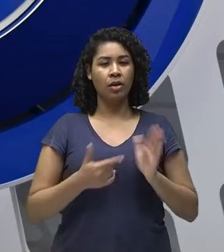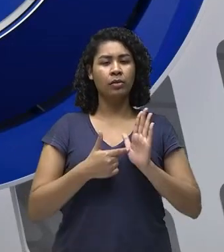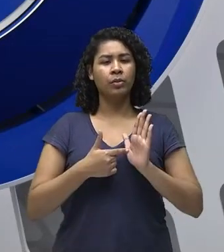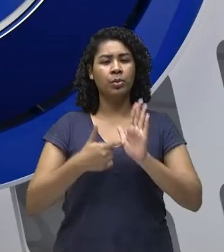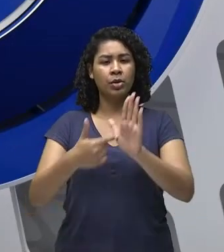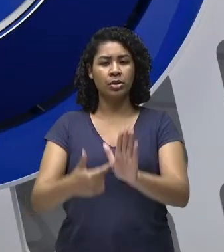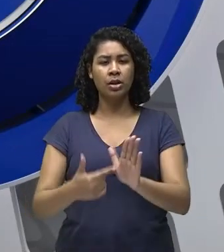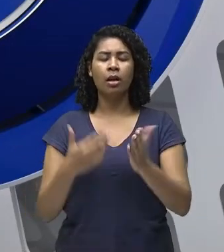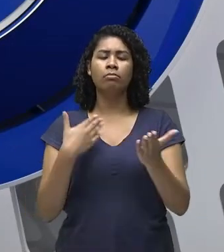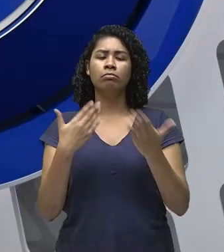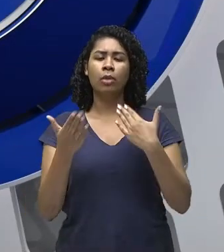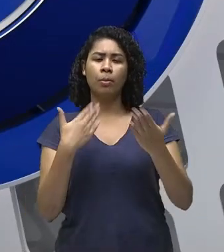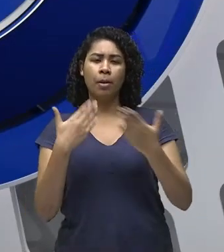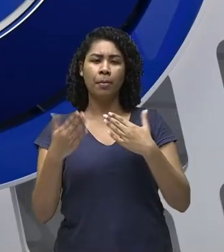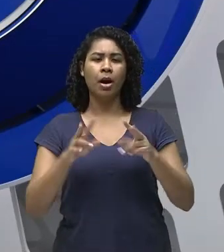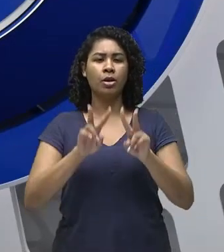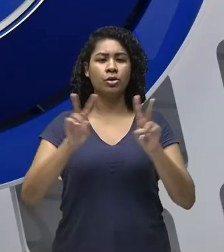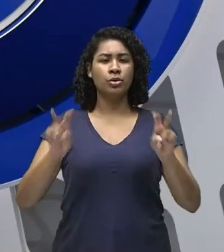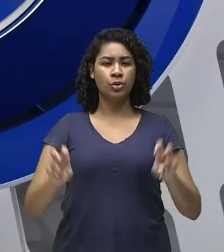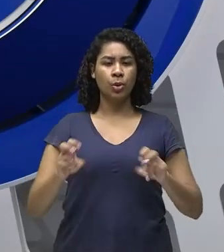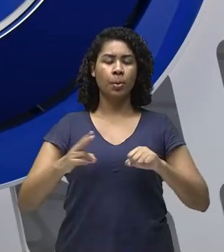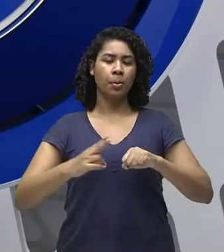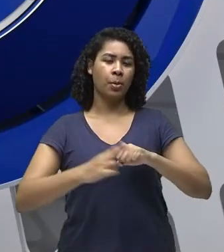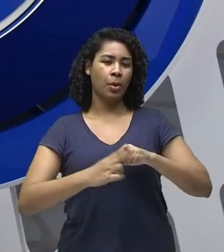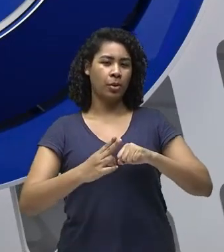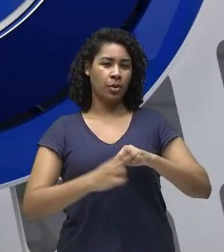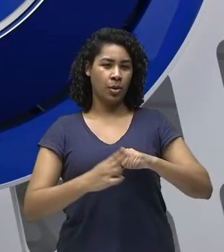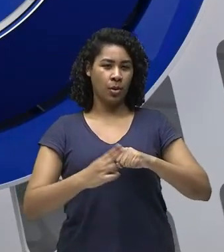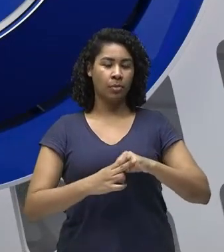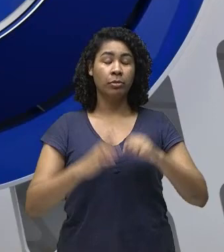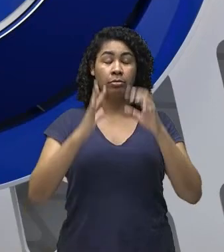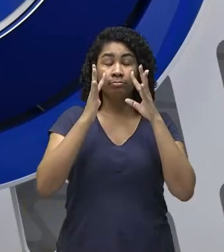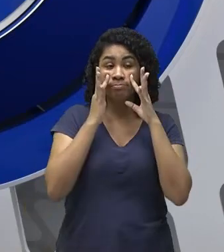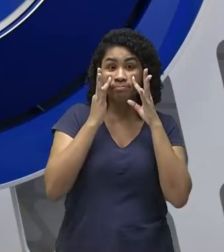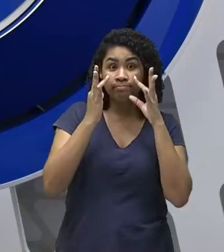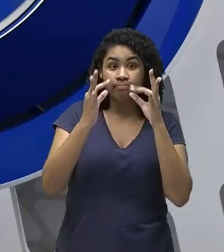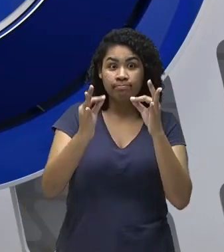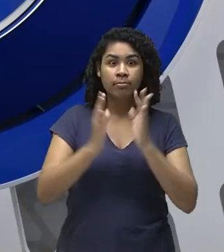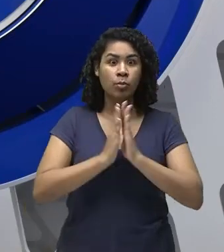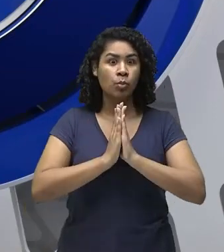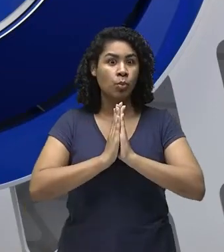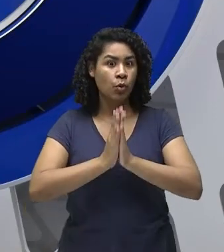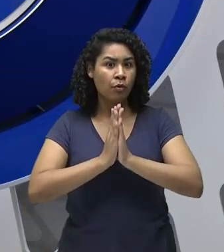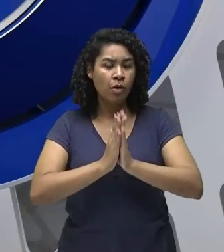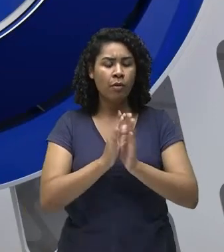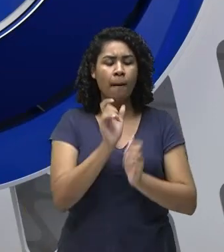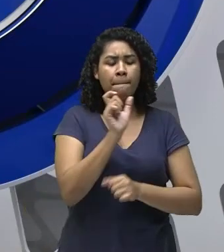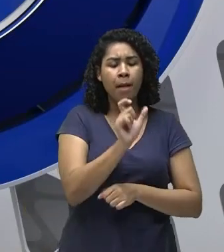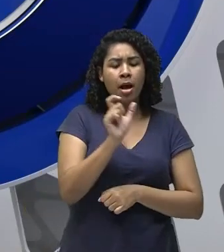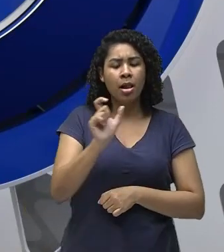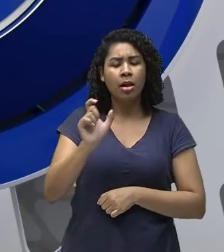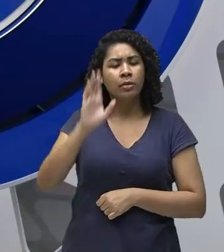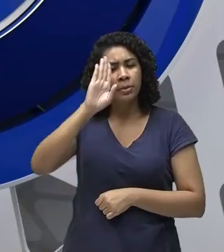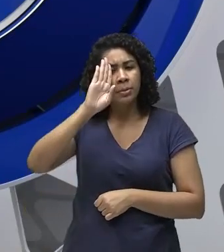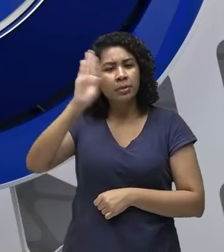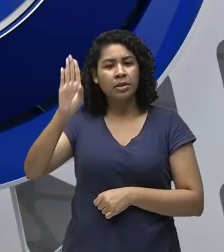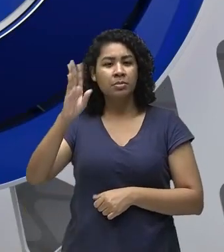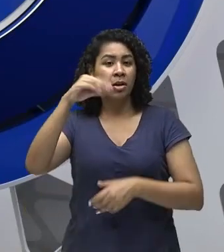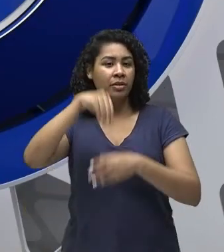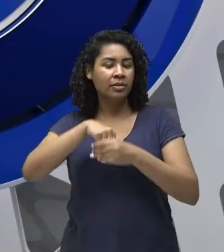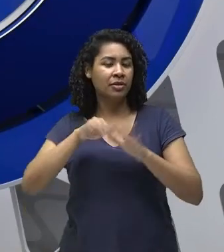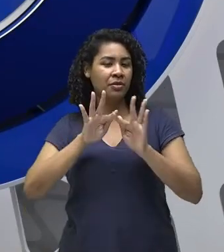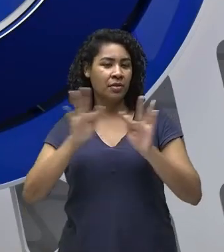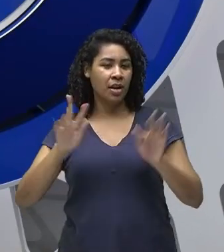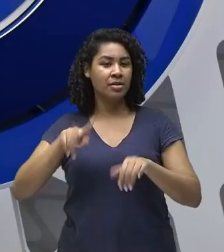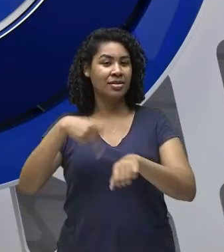diálogo também falando sobre os pronomes. Prestem bastante atenção nas palavrinhas destacadas e daqui a pouco a